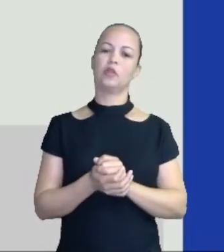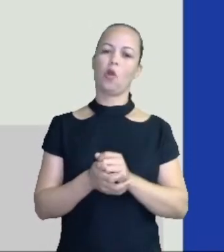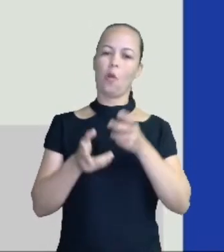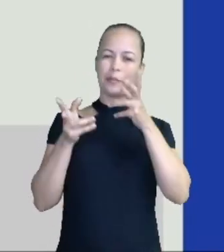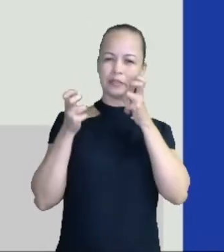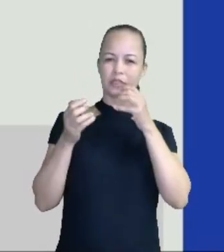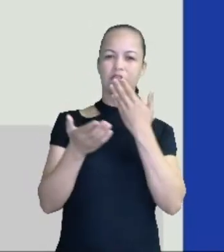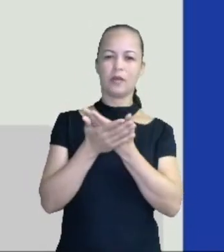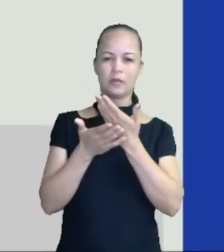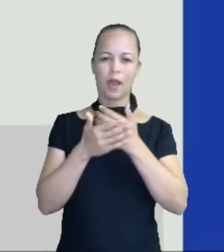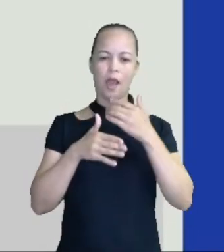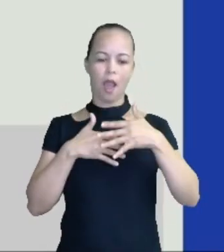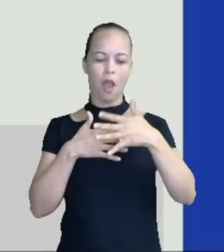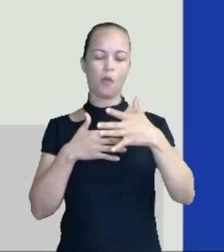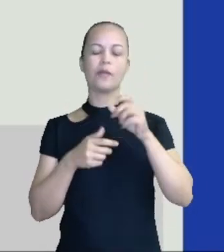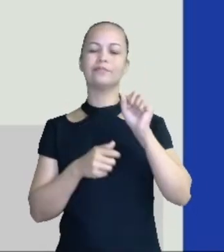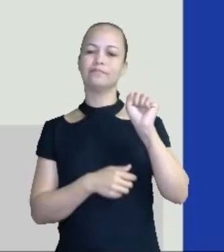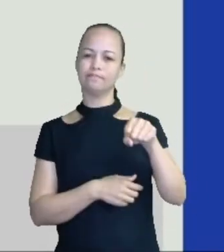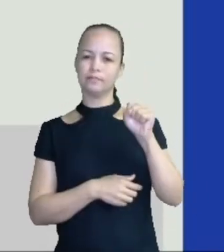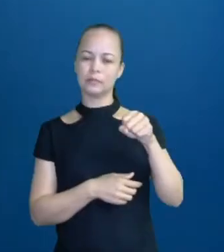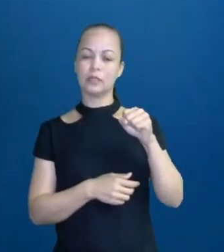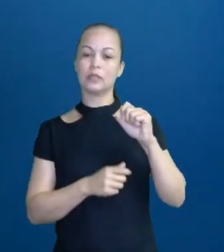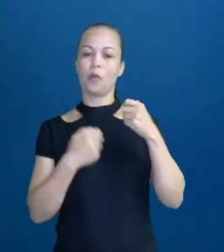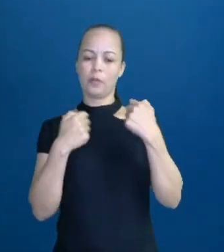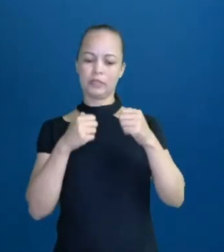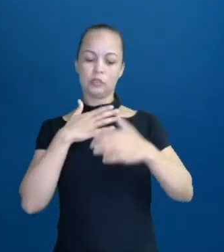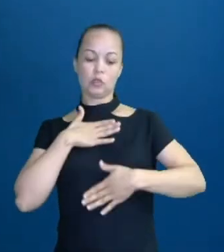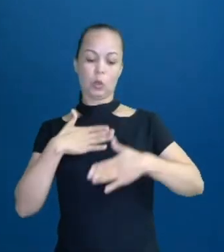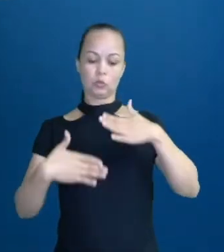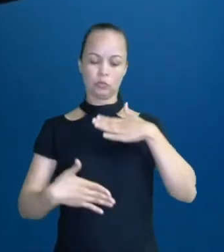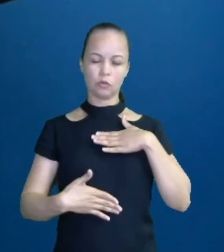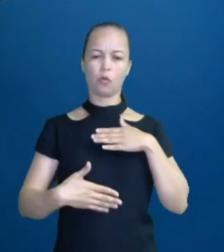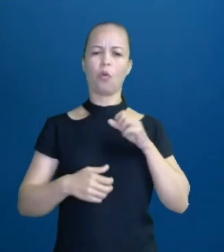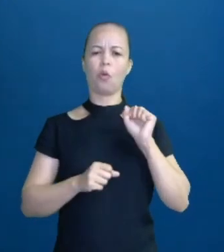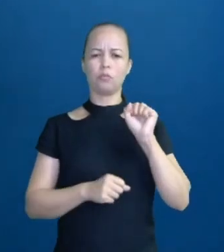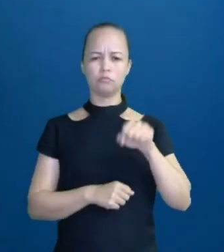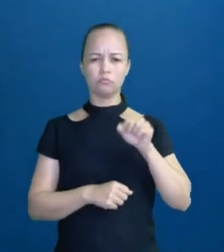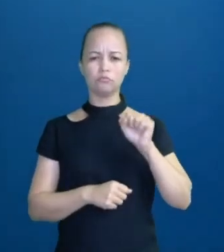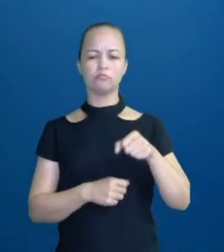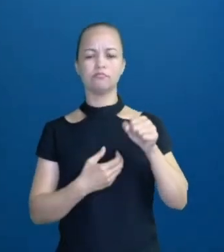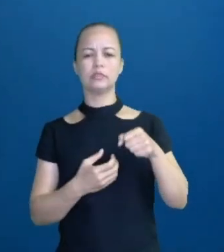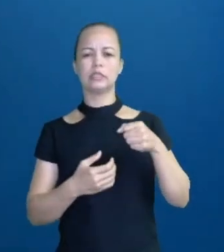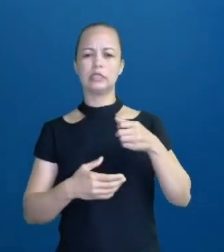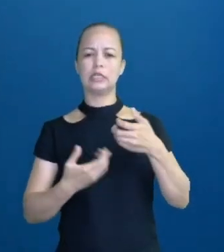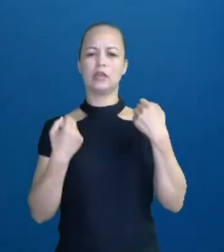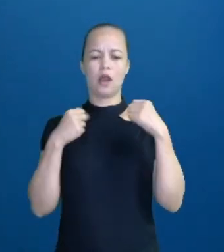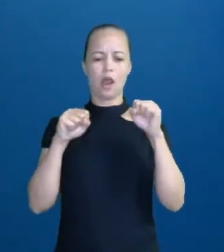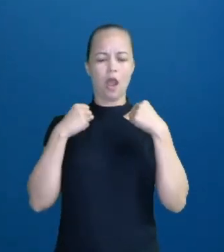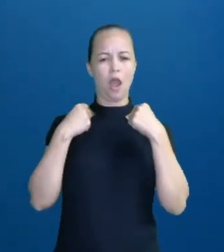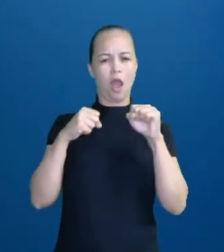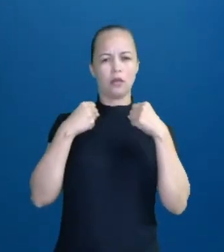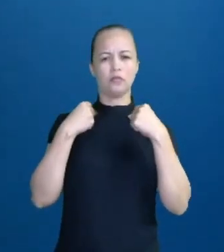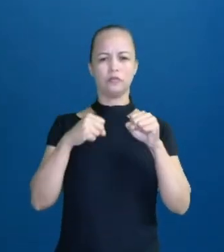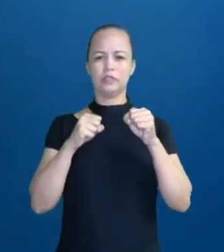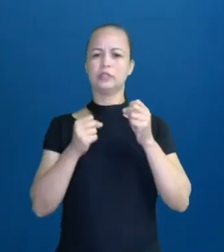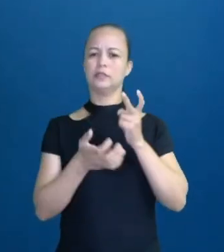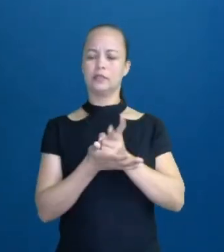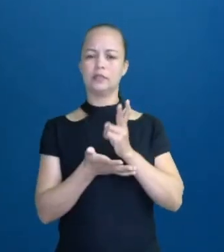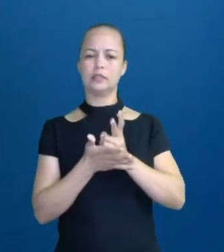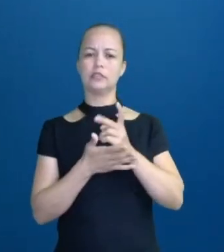é extremamente importante que nosso corpo, que nós estejamos desenvolvendo atividades físicas,